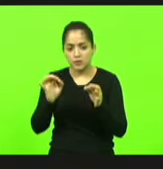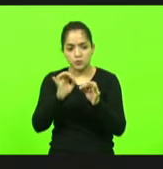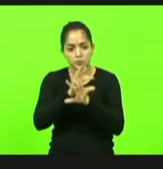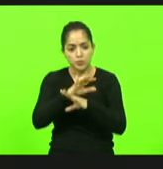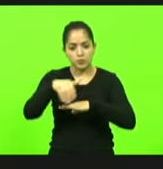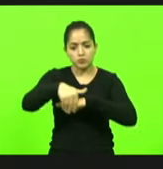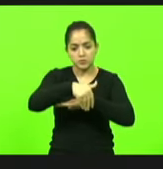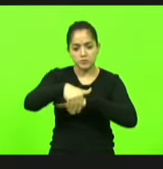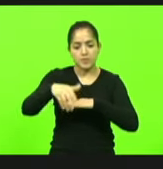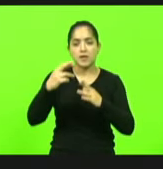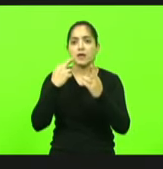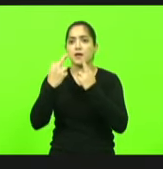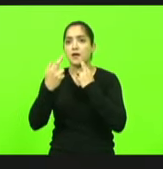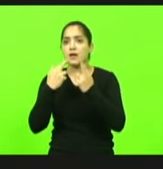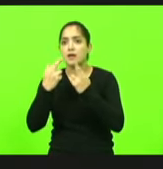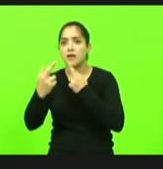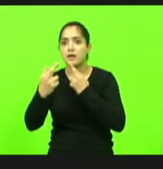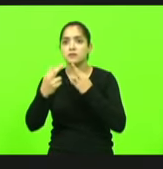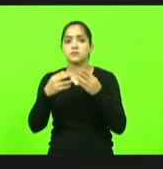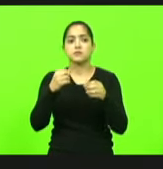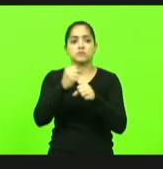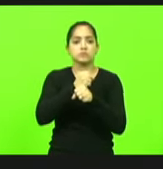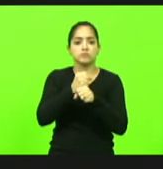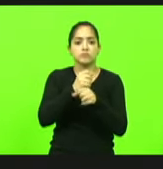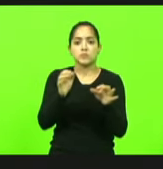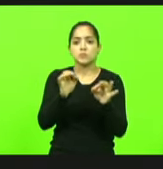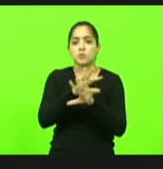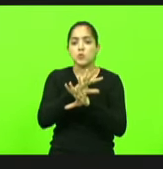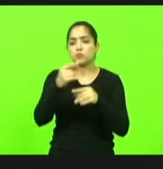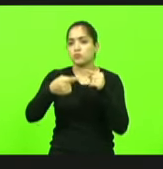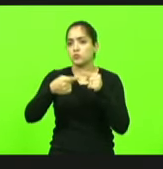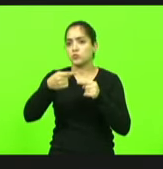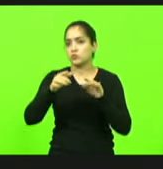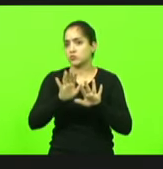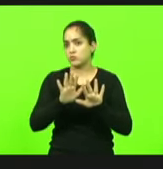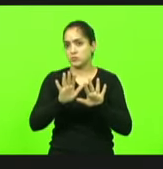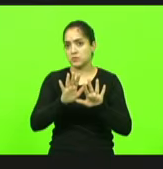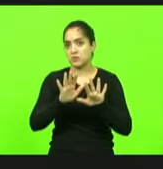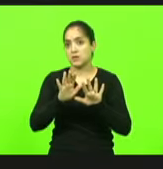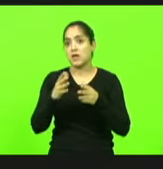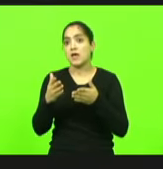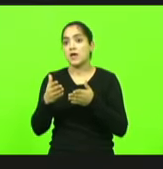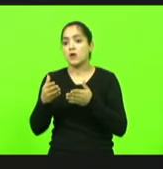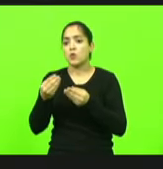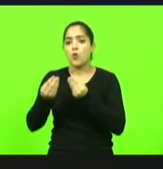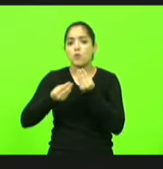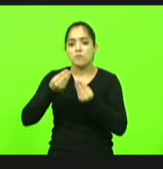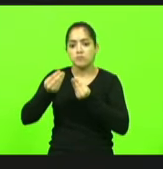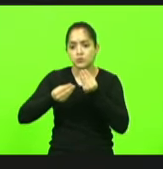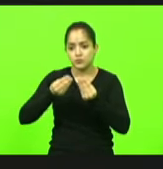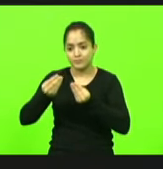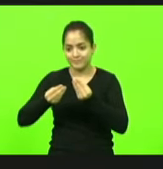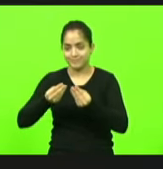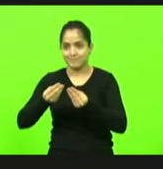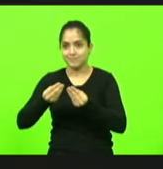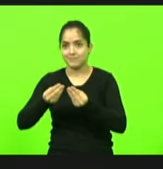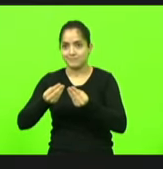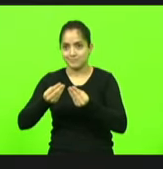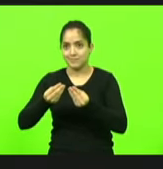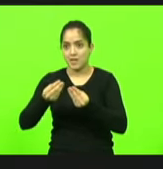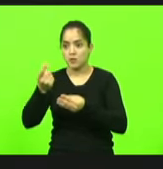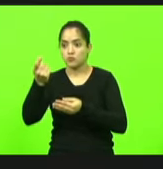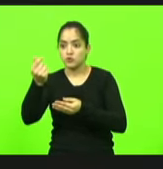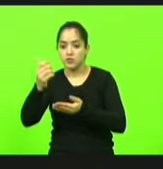BRs entregues. Não é isso que se discute aqui. O que nós estamos discutindo é o caminho para chegar no lugar certo. E como eu já